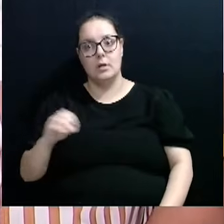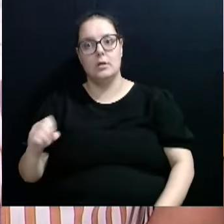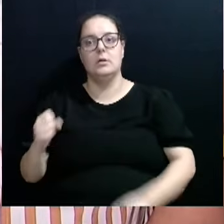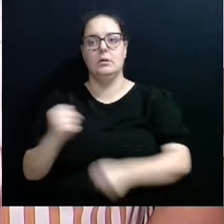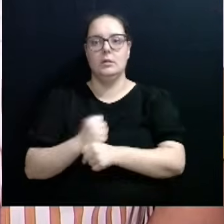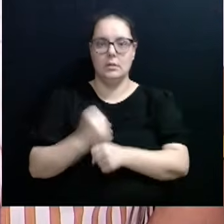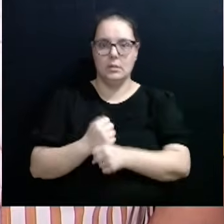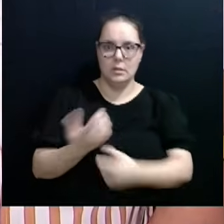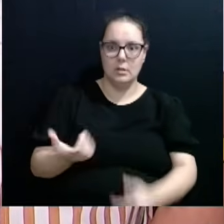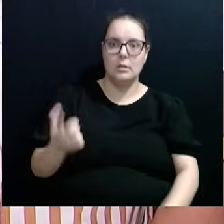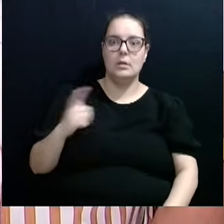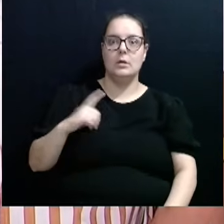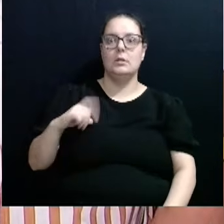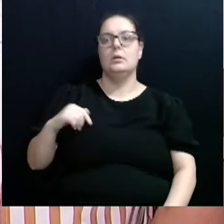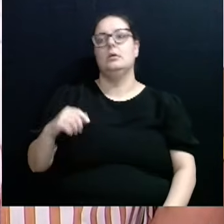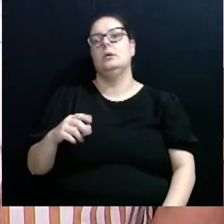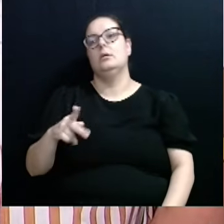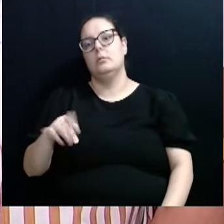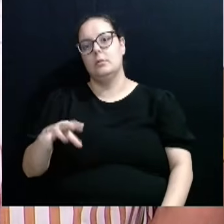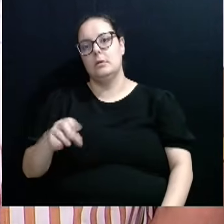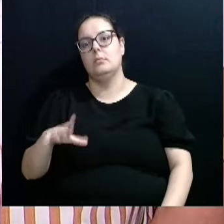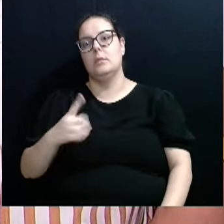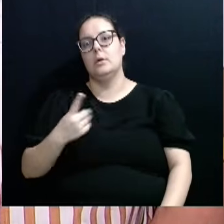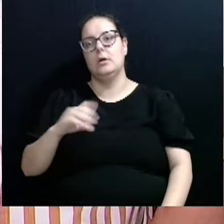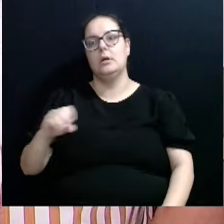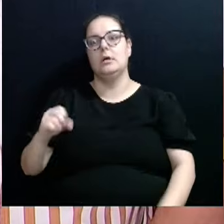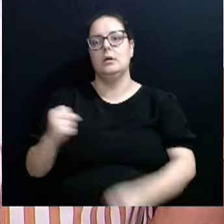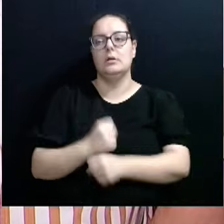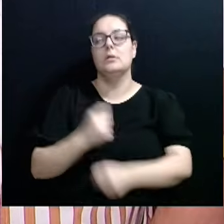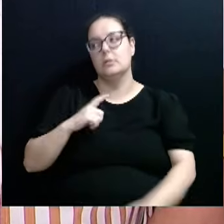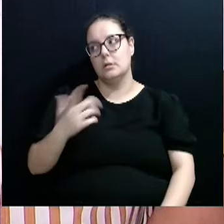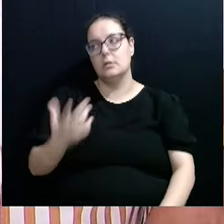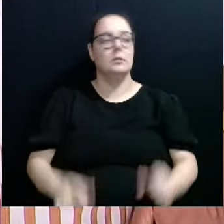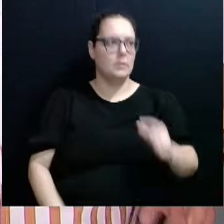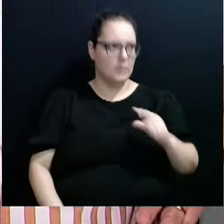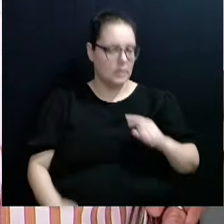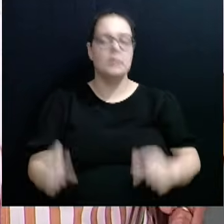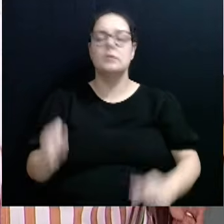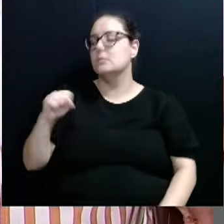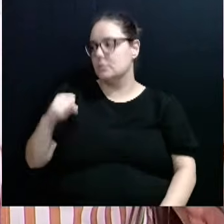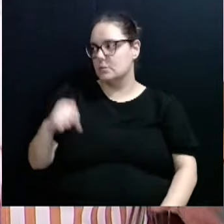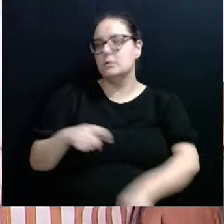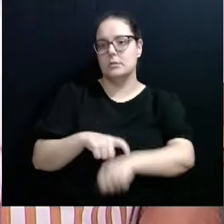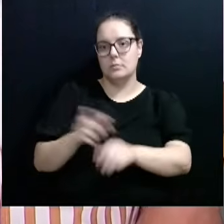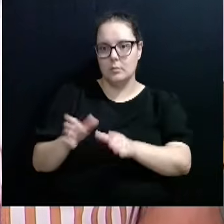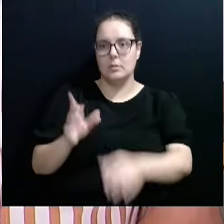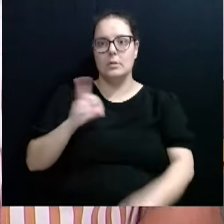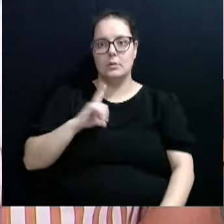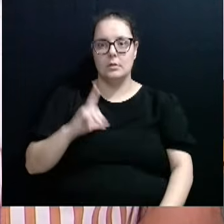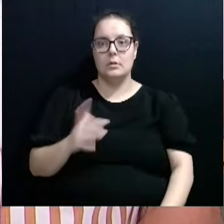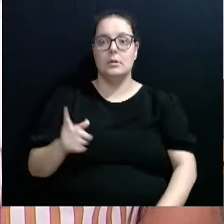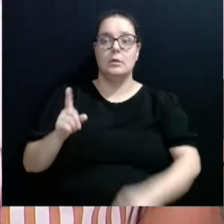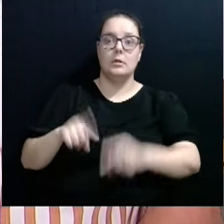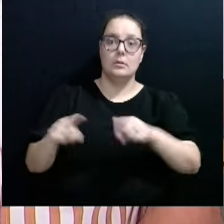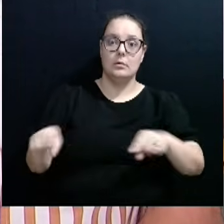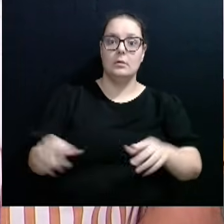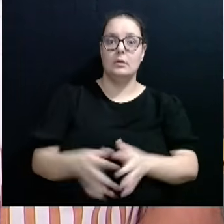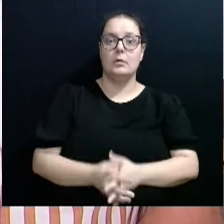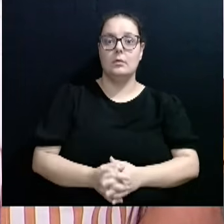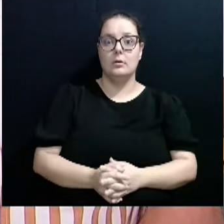100 anos. Tem. Aqui nesse momento. E então varia muito, né? Eu tenho